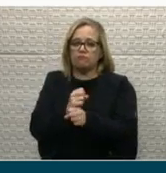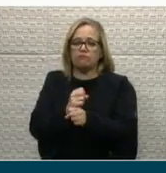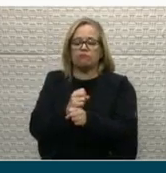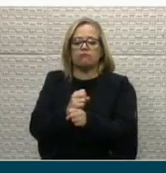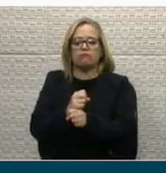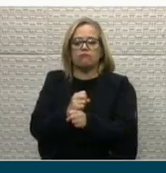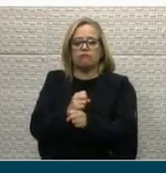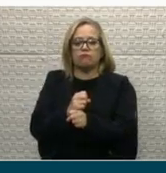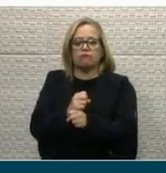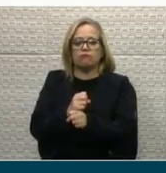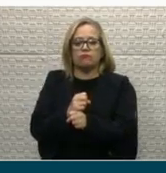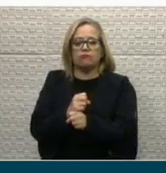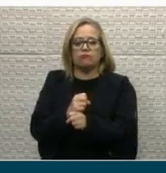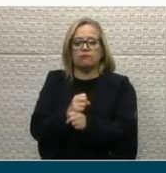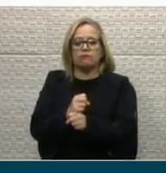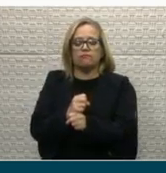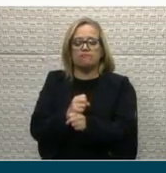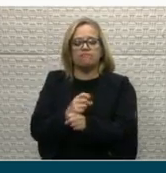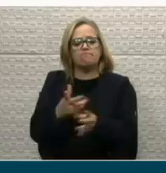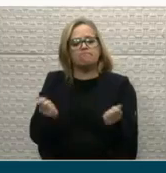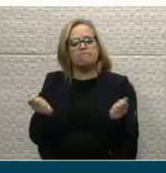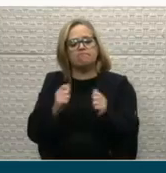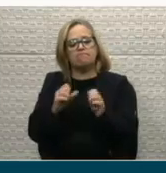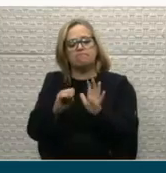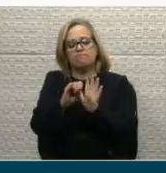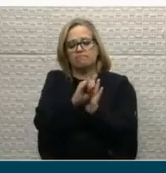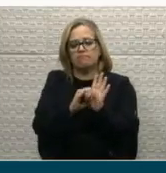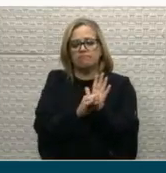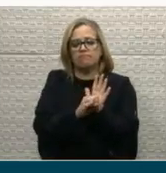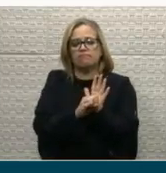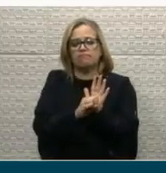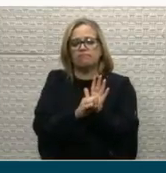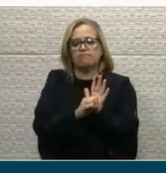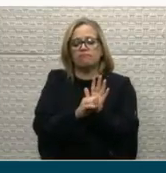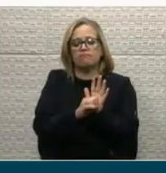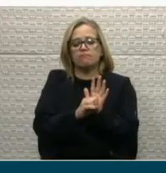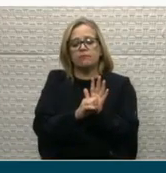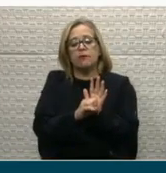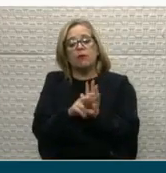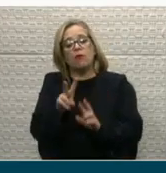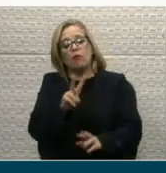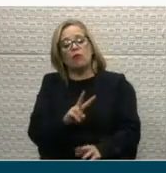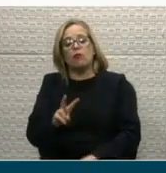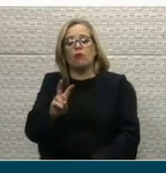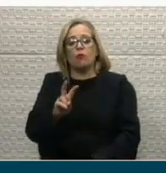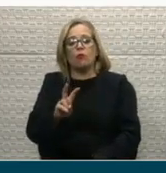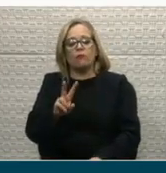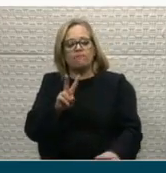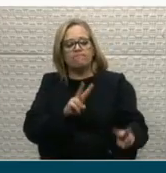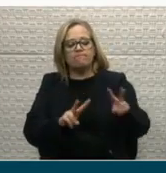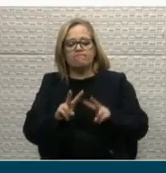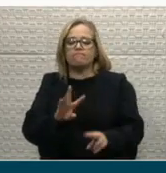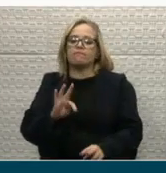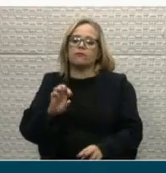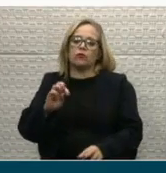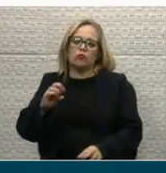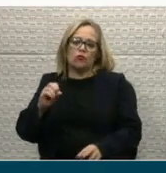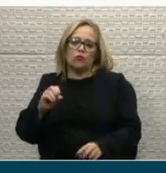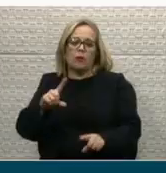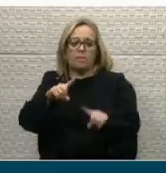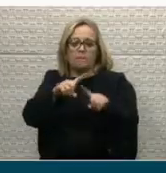autovetores, autovalores, ser capaz de identificar os vetores cujas imagens são múltiplos